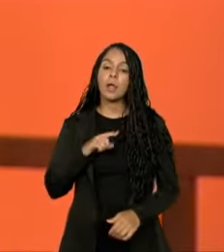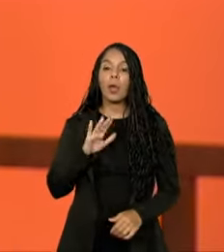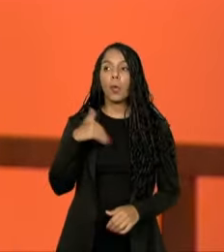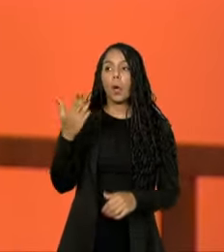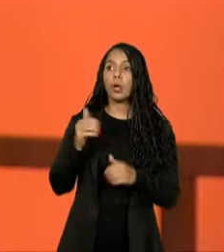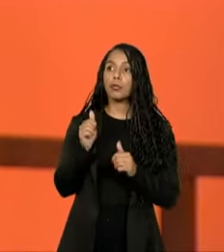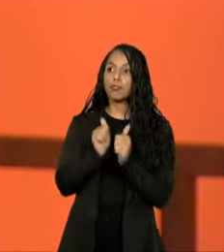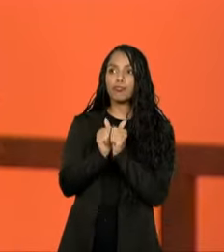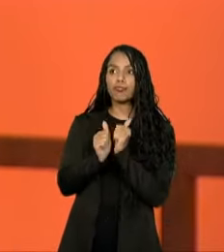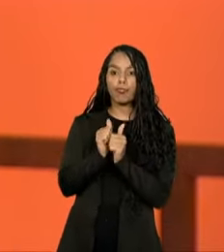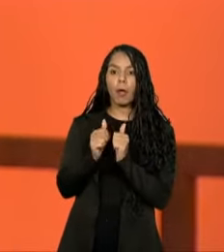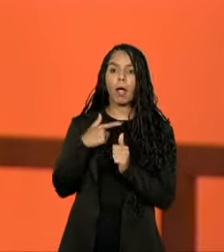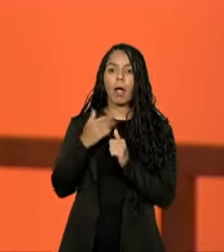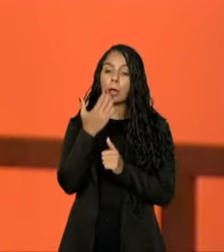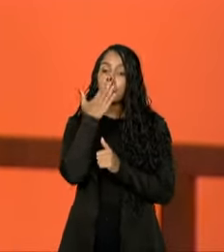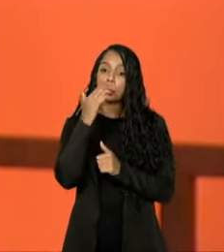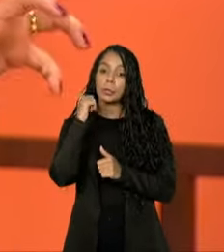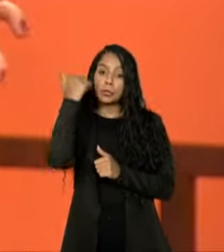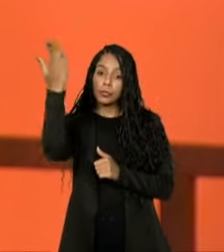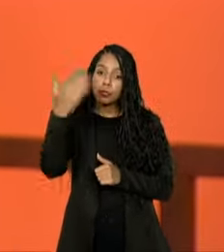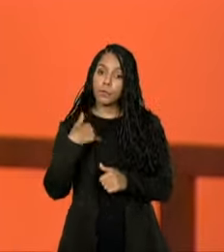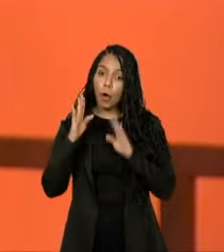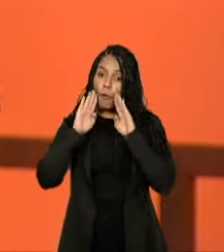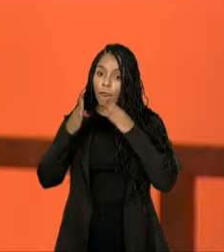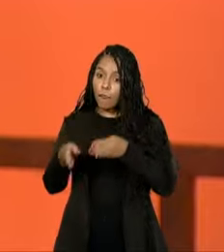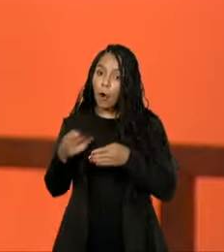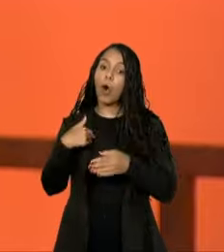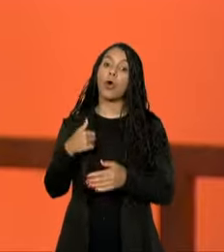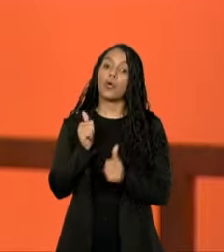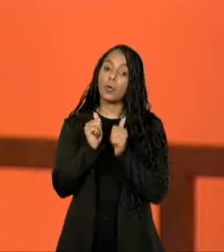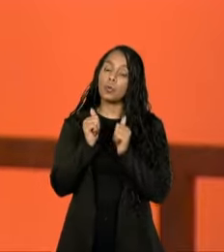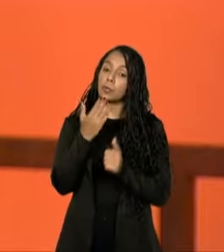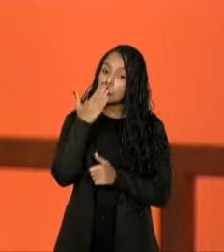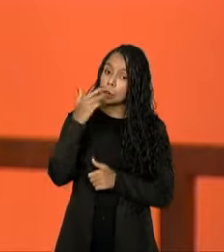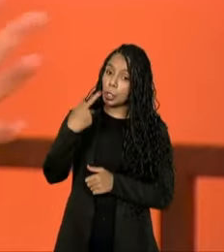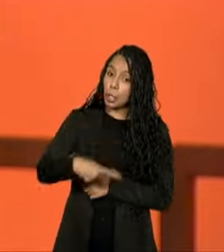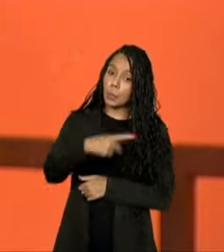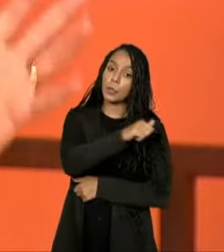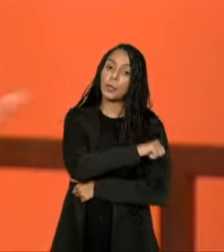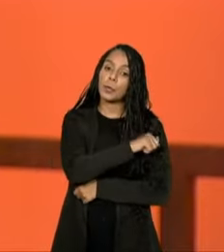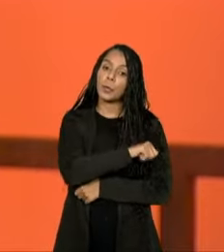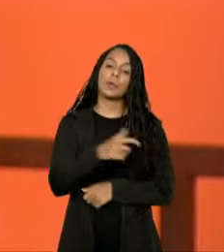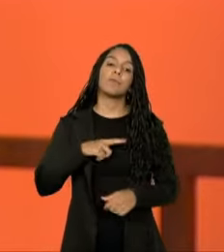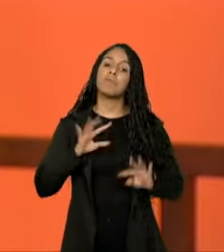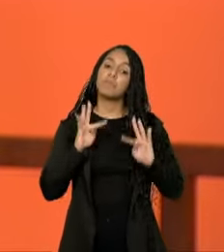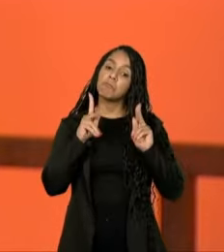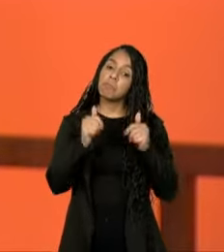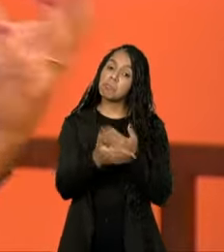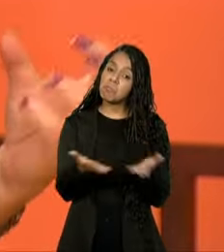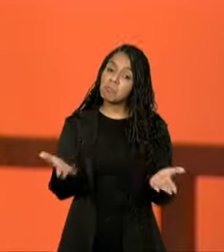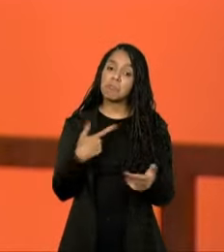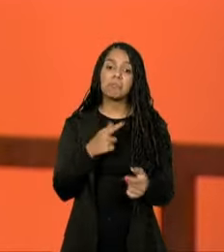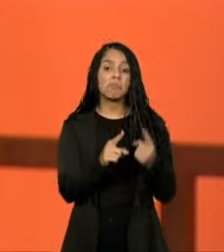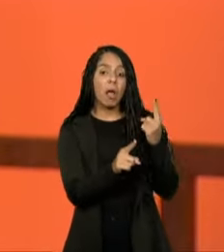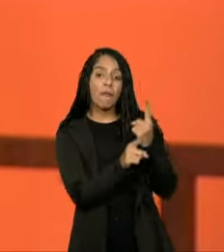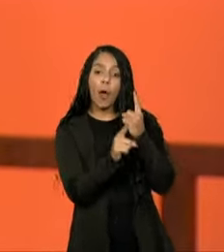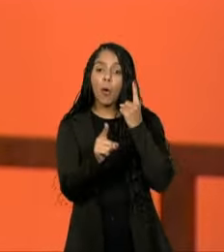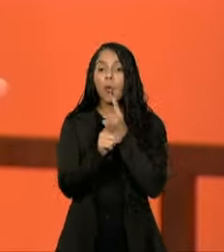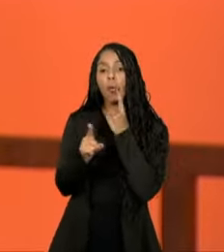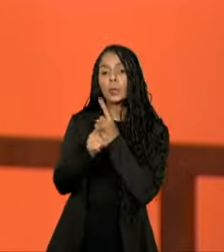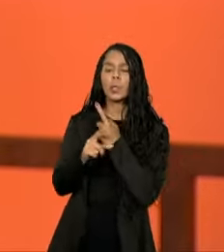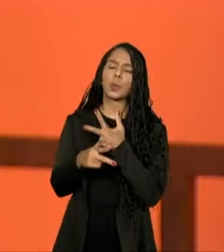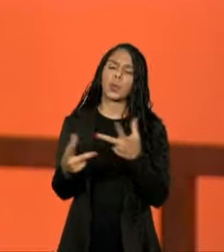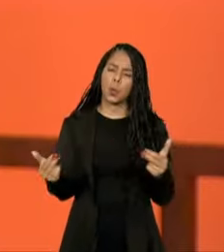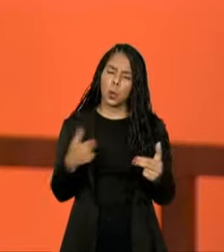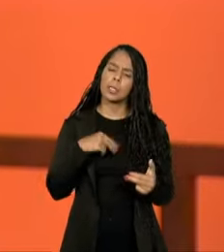times de fora. O foco eram os times do Rio, era mesmo torcer para os times do Rio. Então, eu para todos eles, e você vai encontrando, né, coisas que